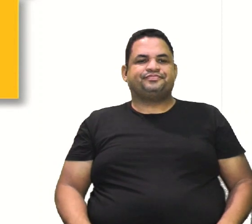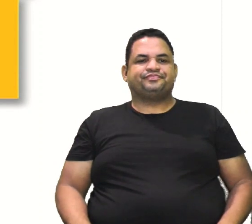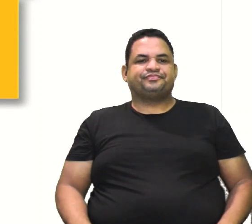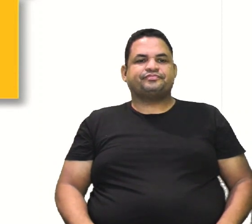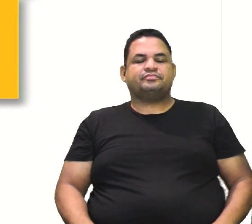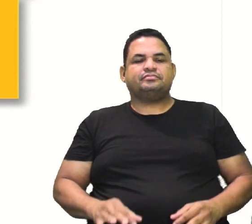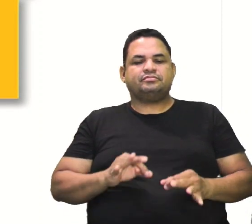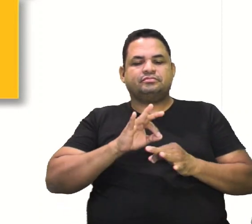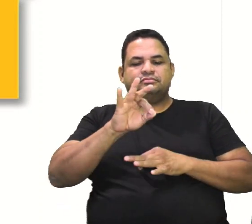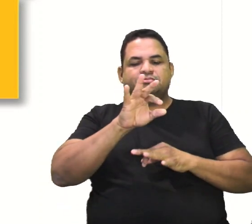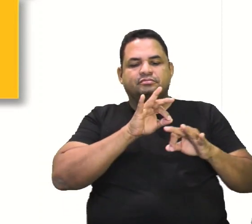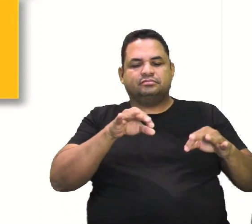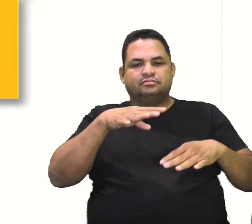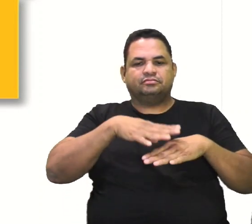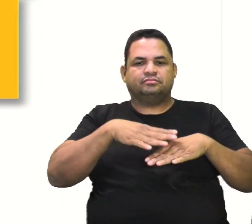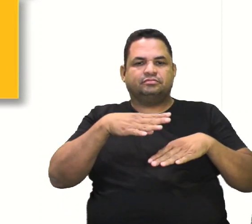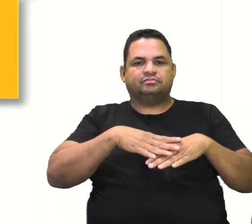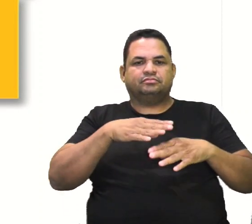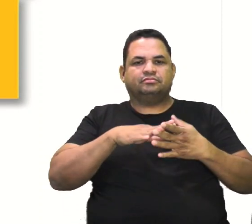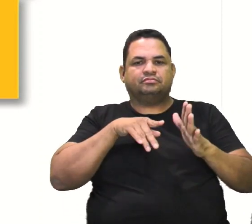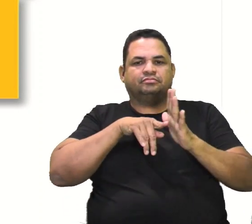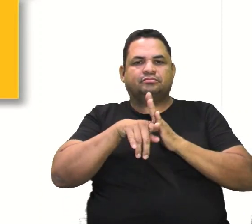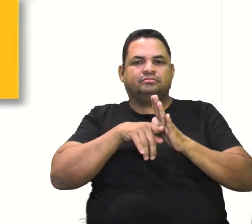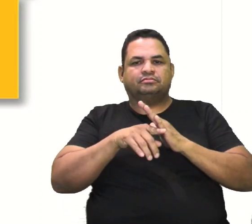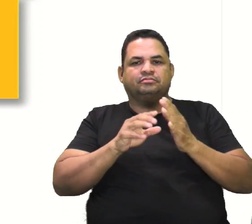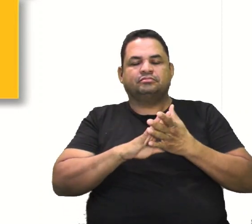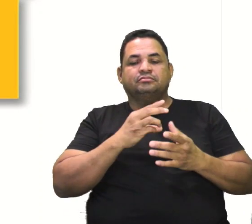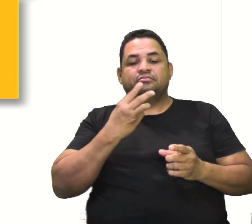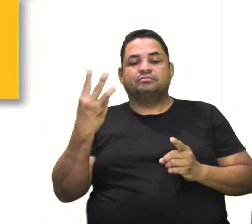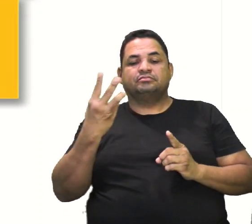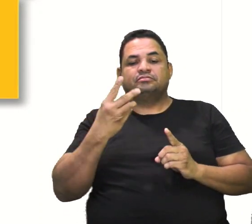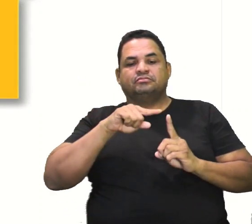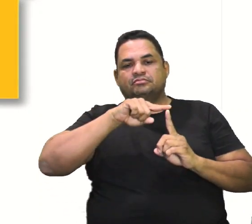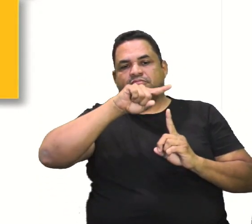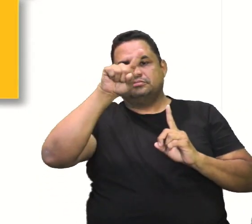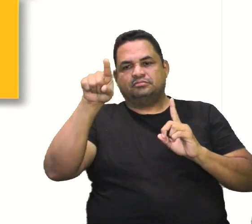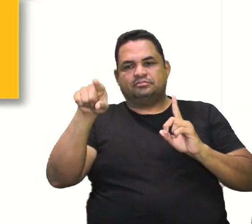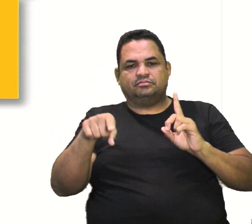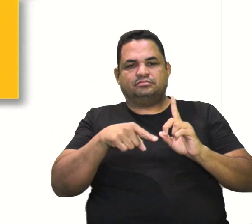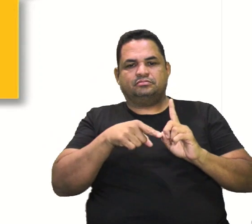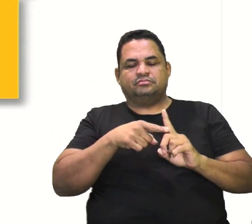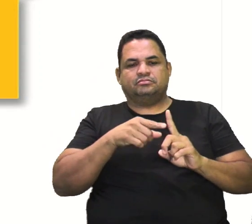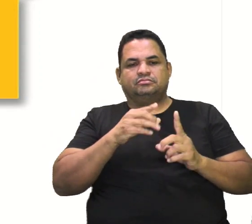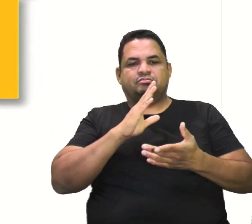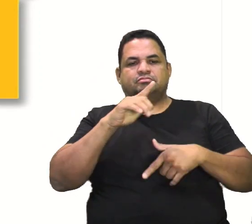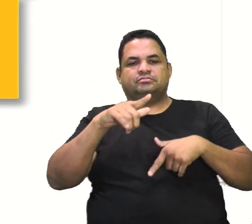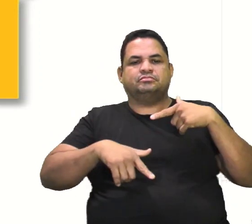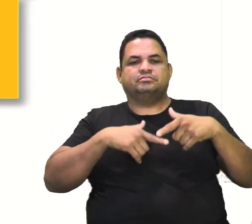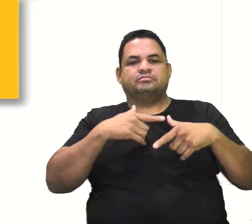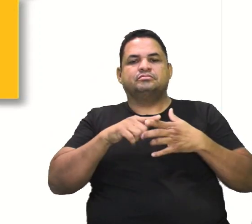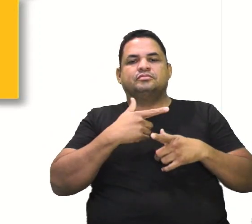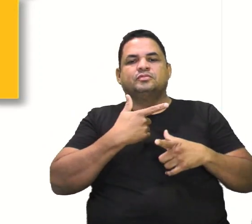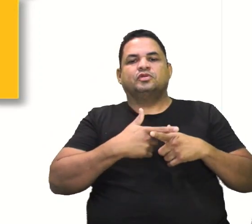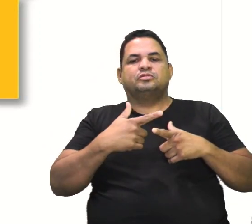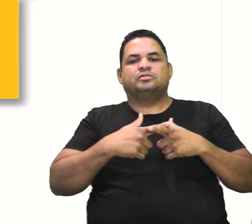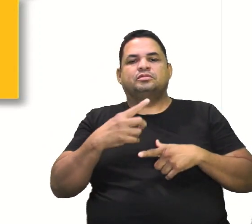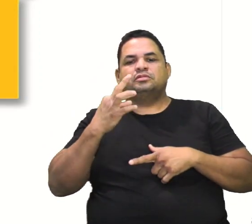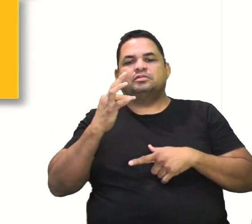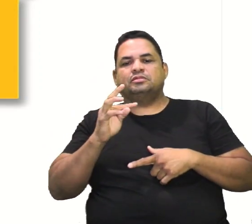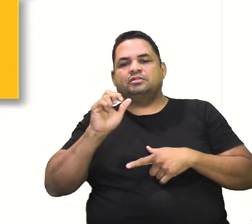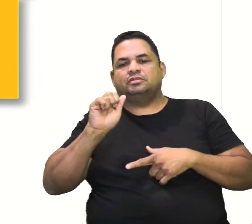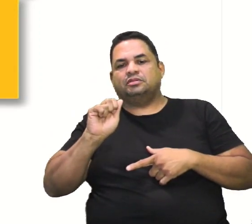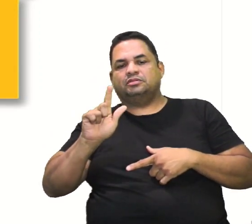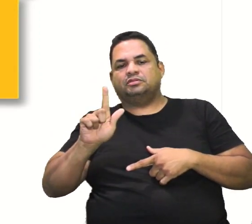Geometria analítica agora, parte 3 de circunferência, onde a gente vai trabalhar alguns problemas de tangência,